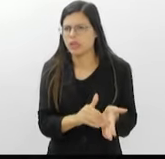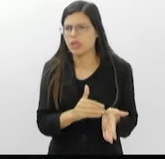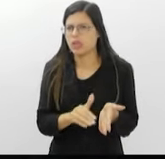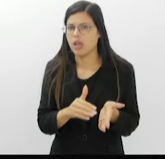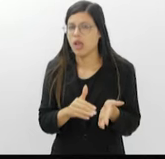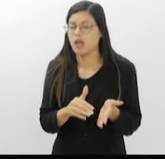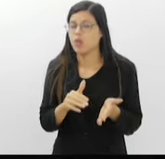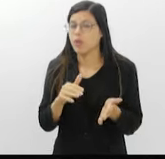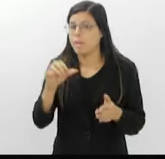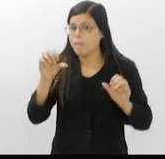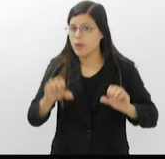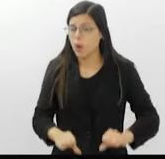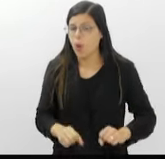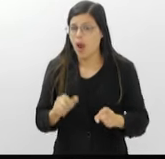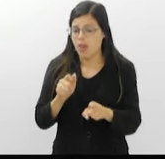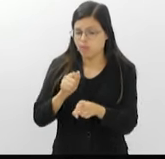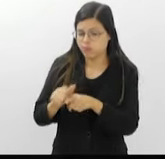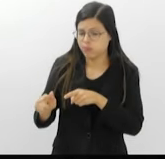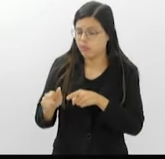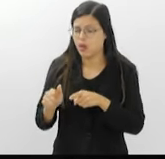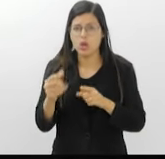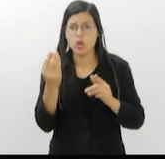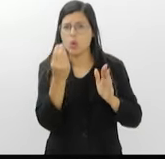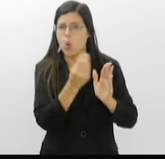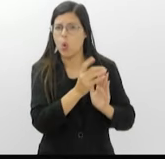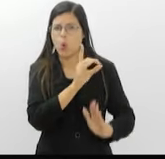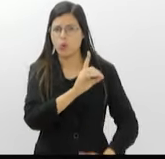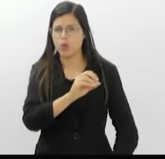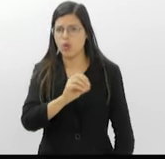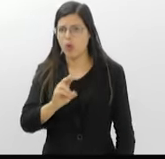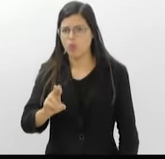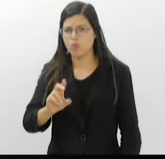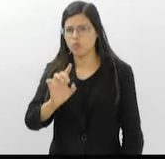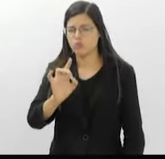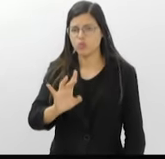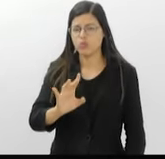Oficial, só saiu 48 horas depois.